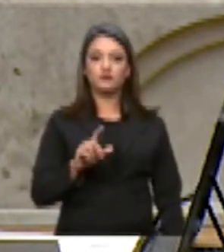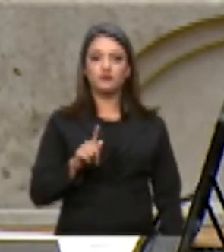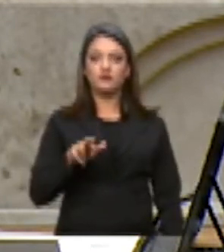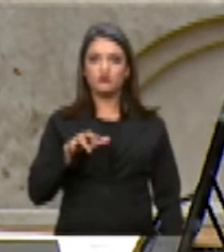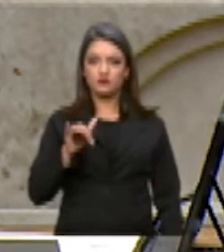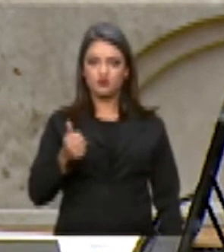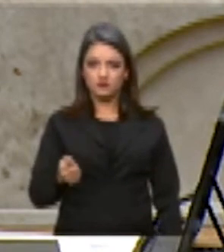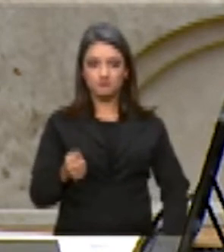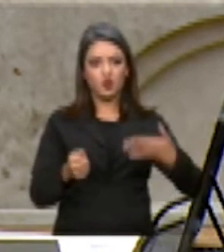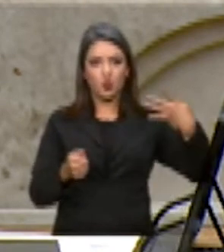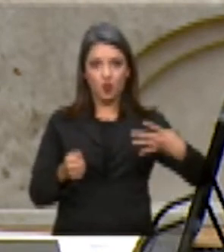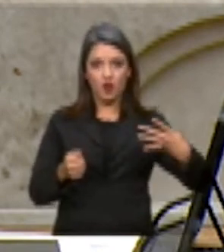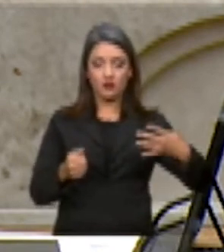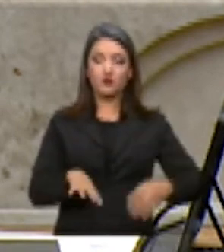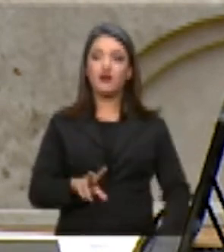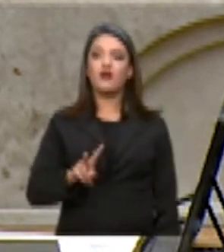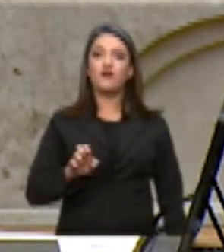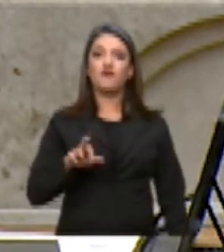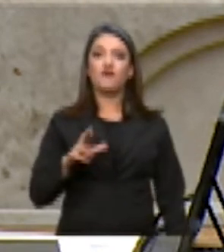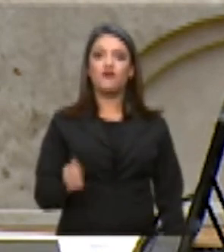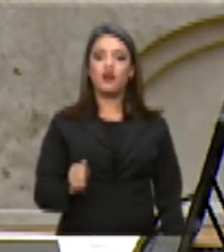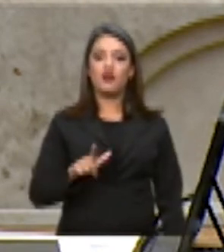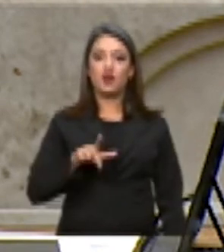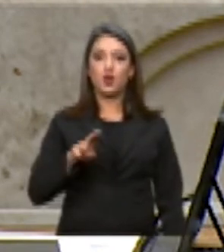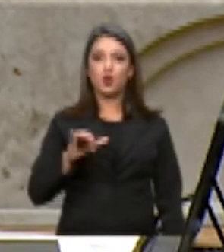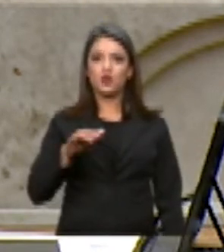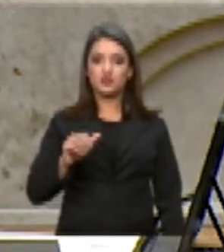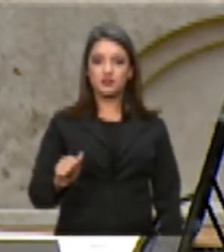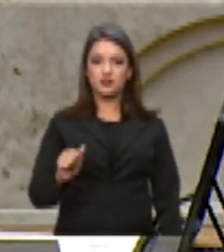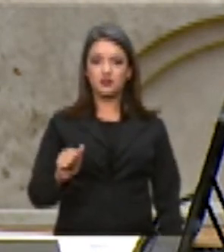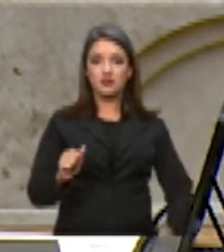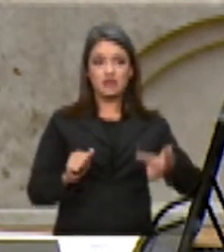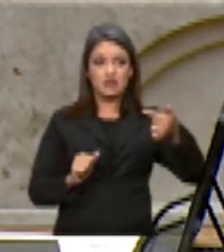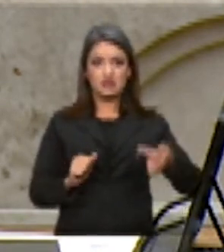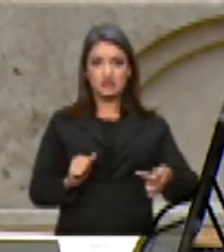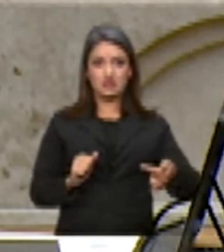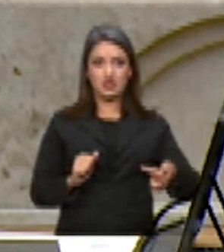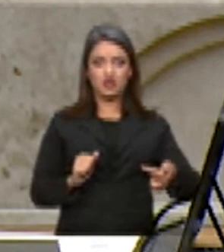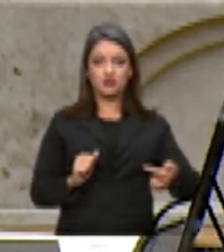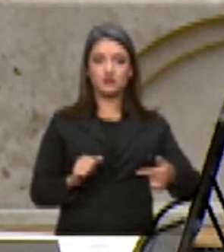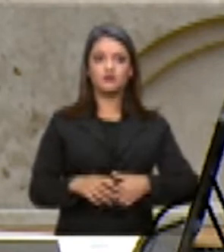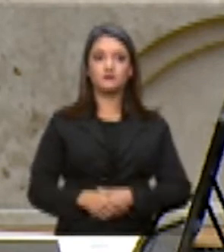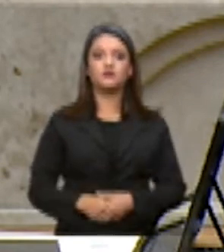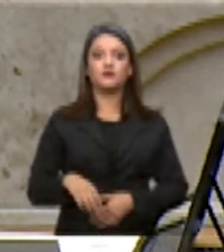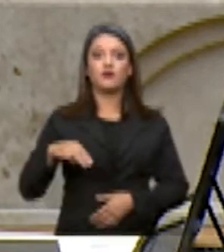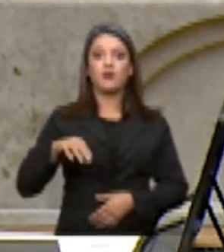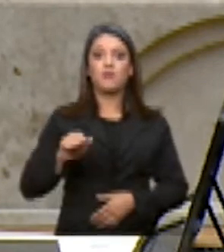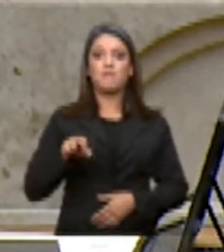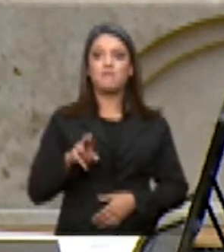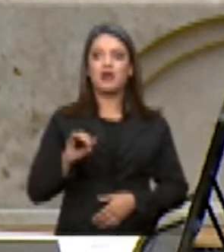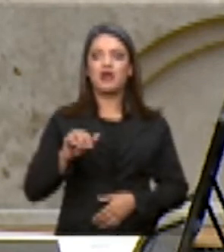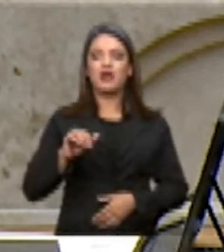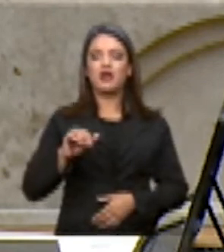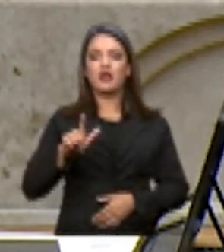Dotti, 4 votos. Vera Lúcia Santana Araújo, 7 votos. Marilda de